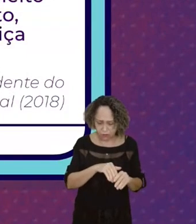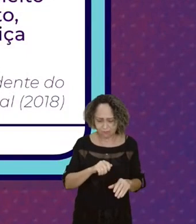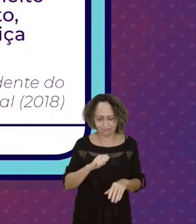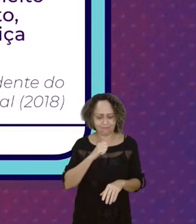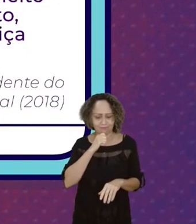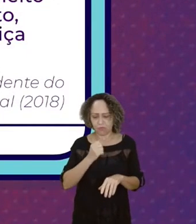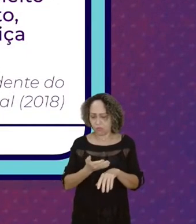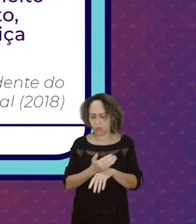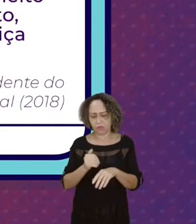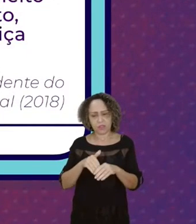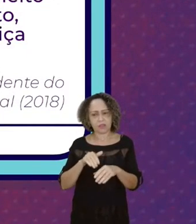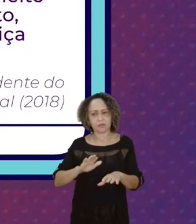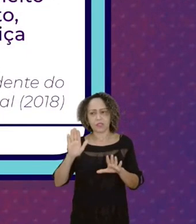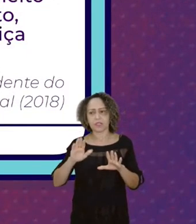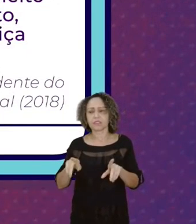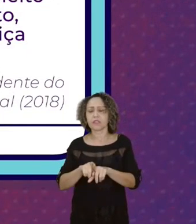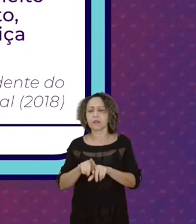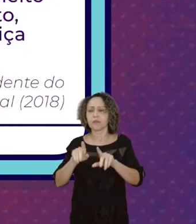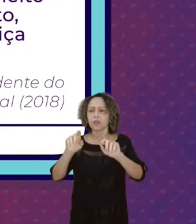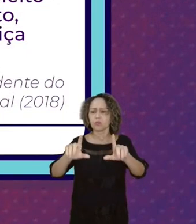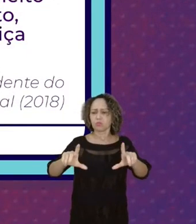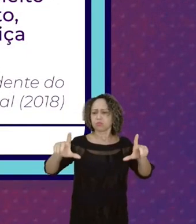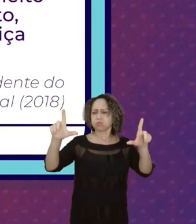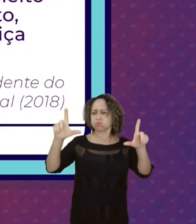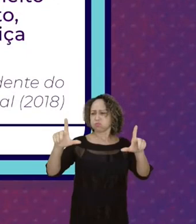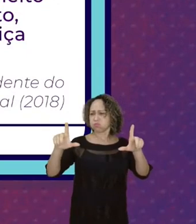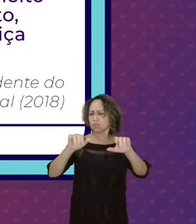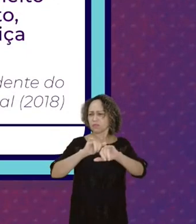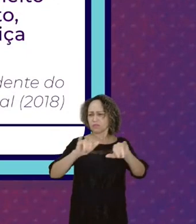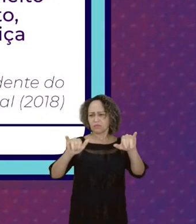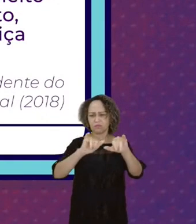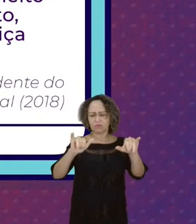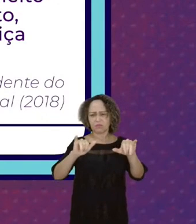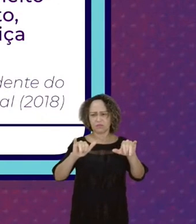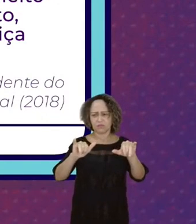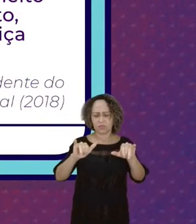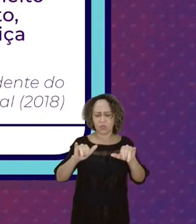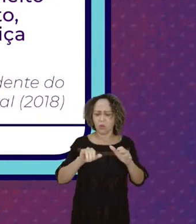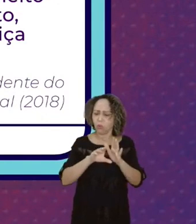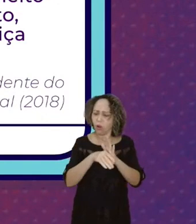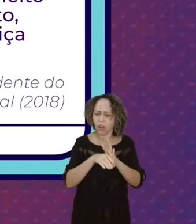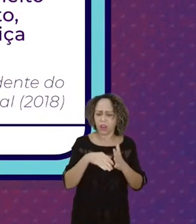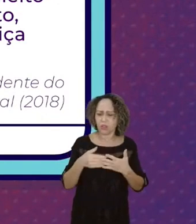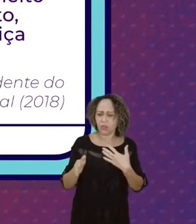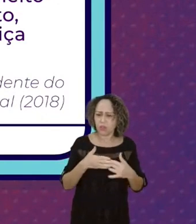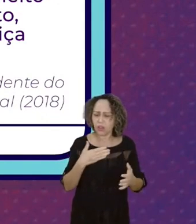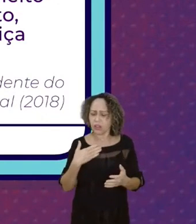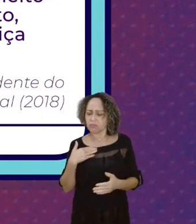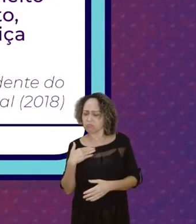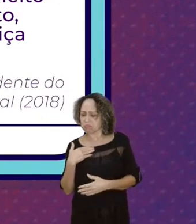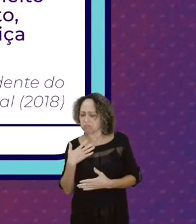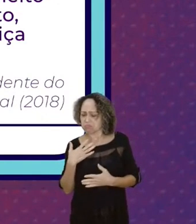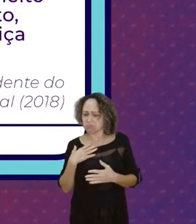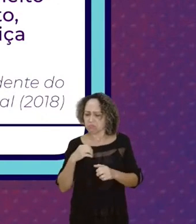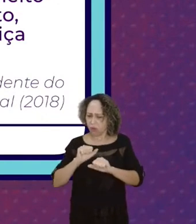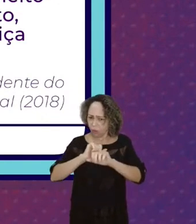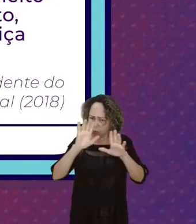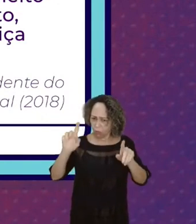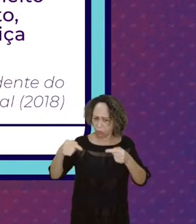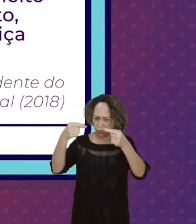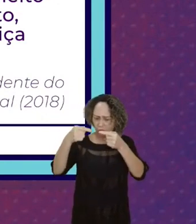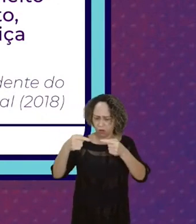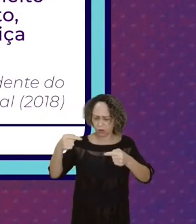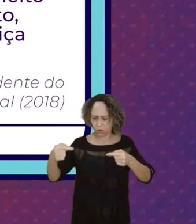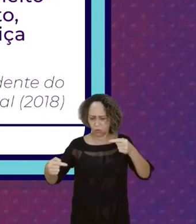atos publicitários não eleitorais, assim entendidos aqueles sem qualquer conteúdo, direto ou indiretamente relacionados com a